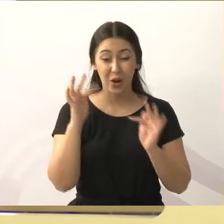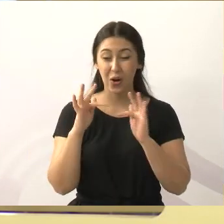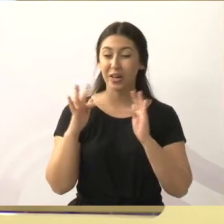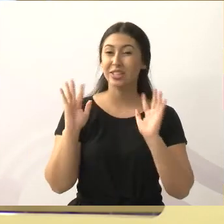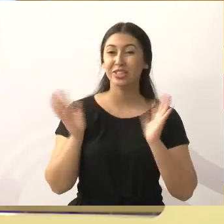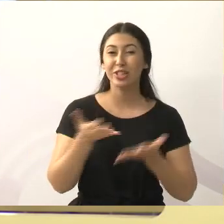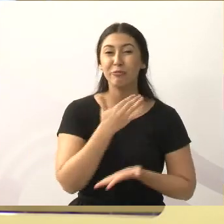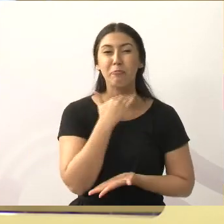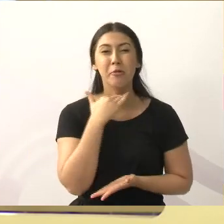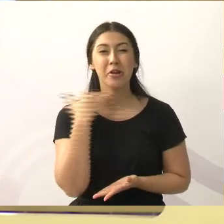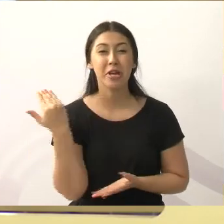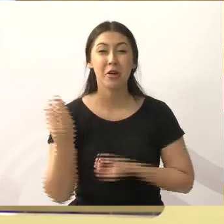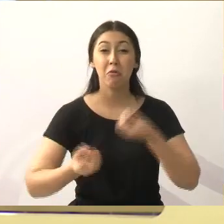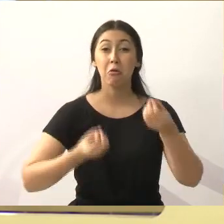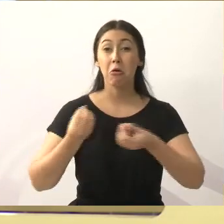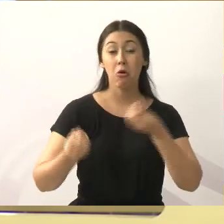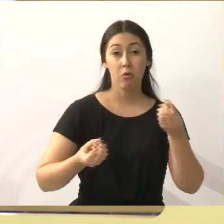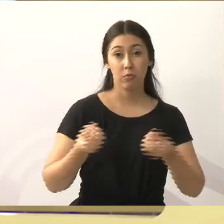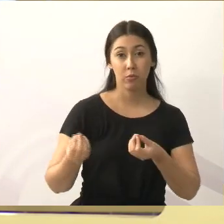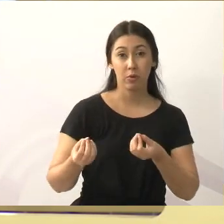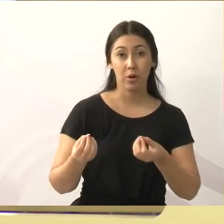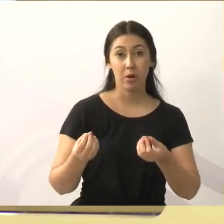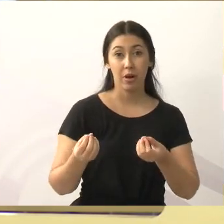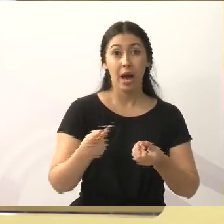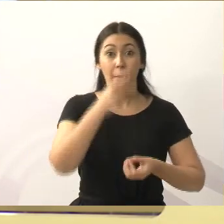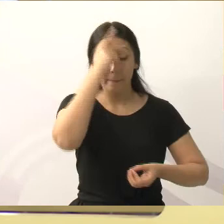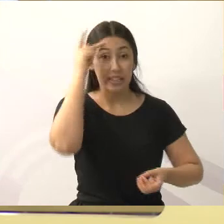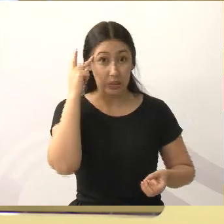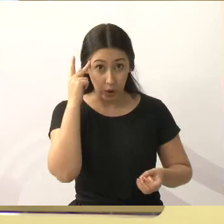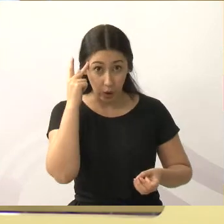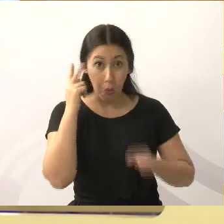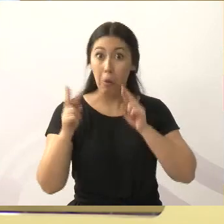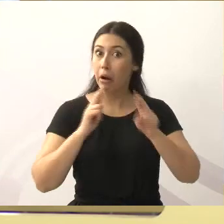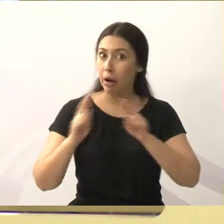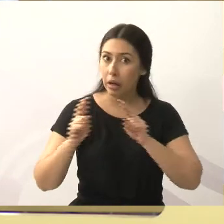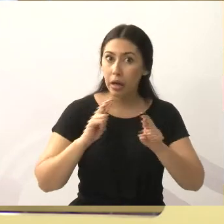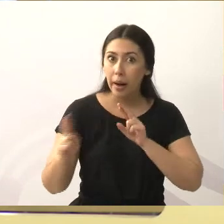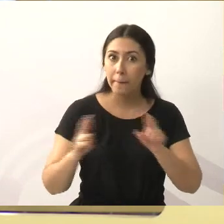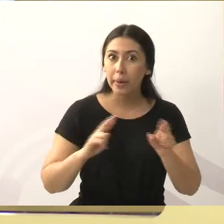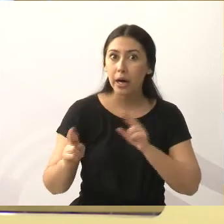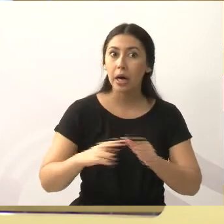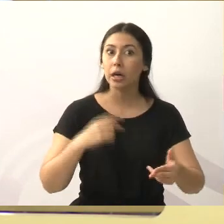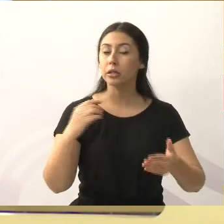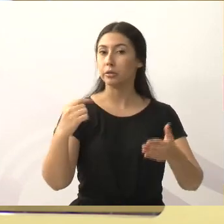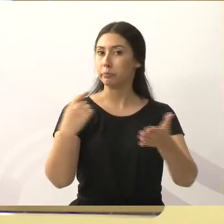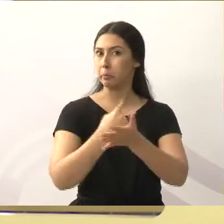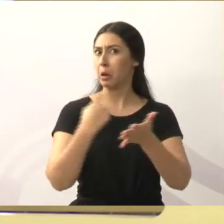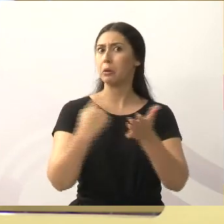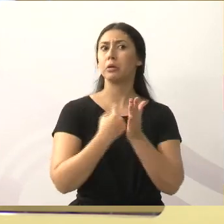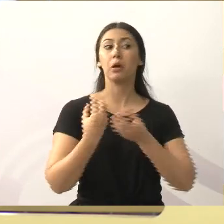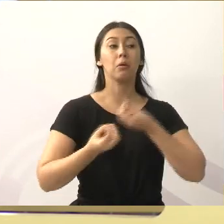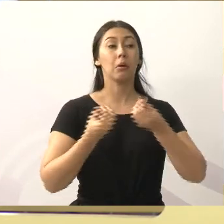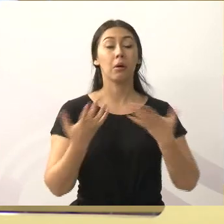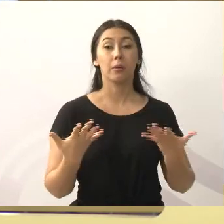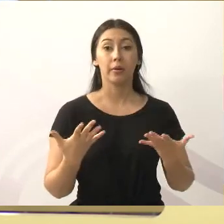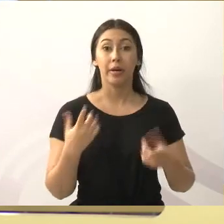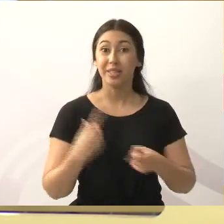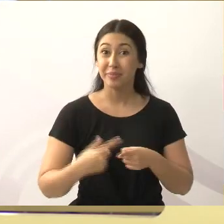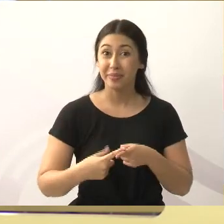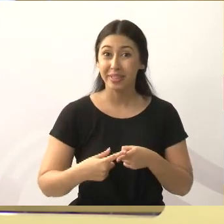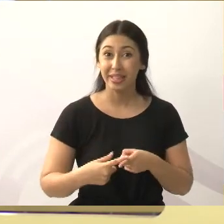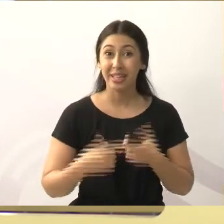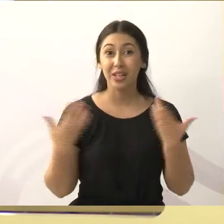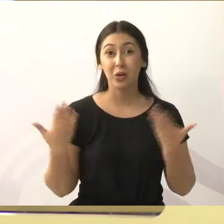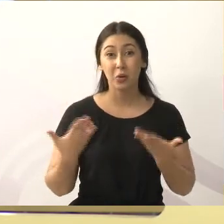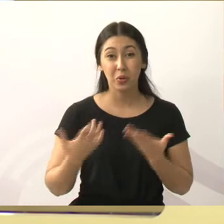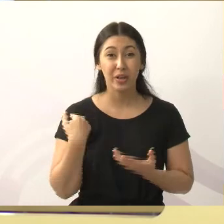falecido aqui na nossa cidade? E essas pessoas iam estar cobrando de nós enquanto político na cidade. Porque, gente, o que está se